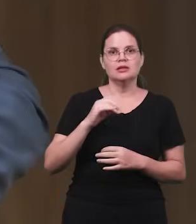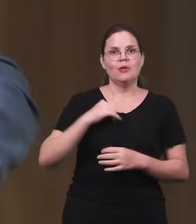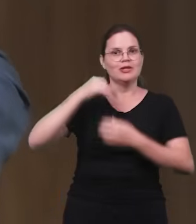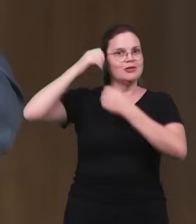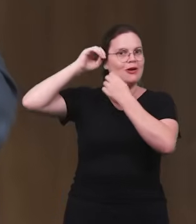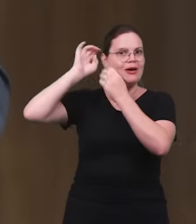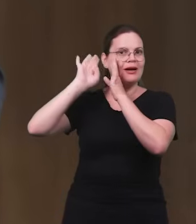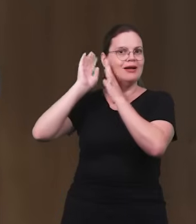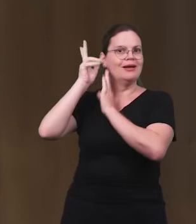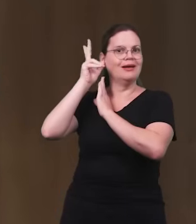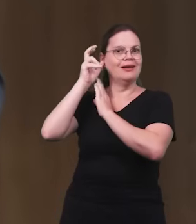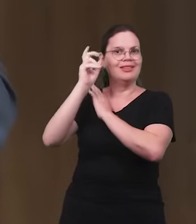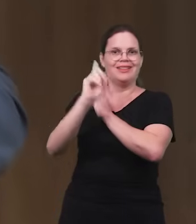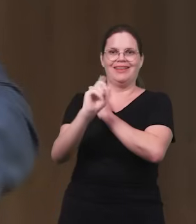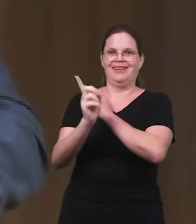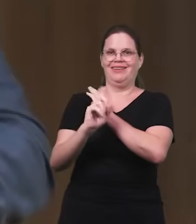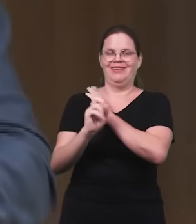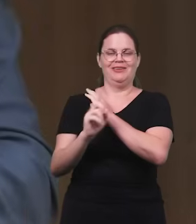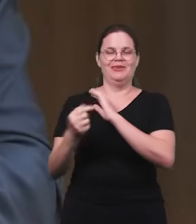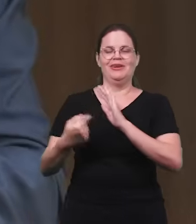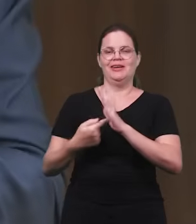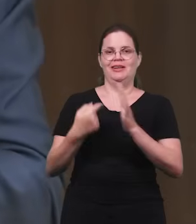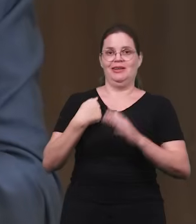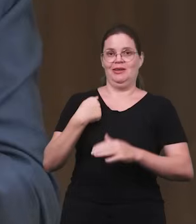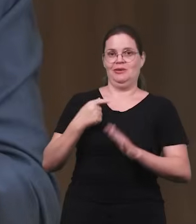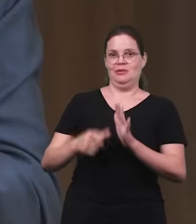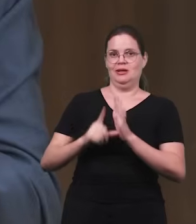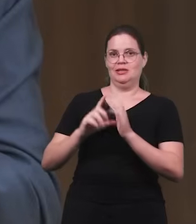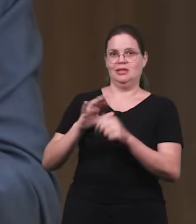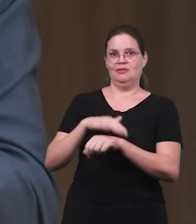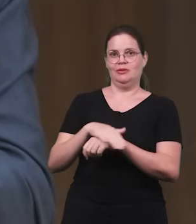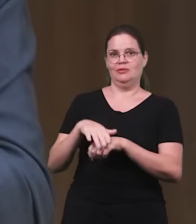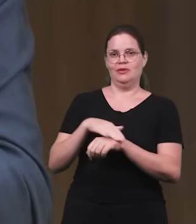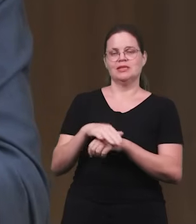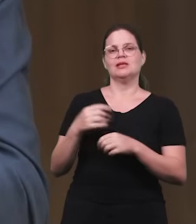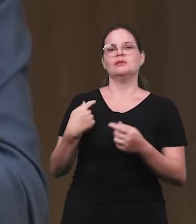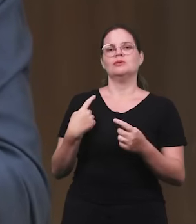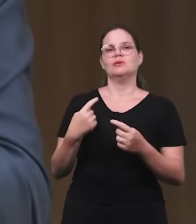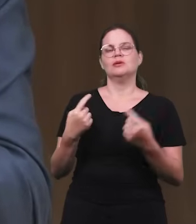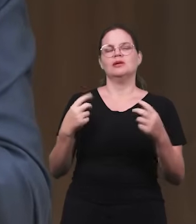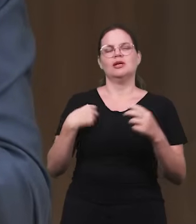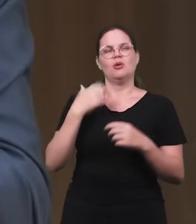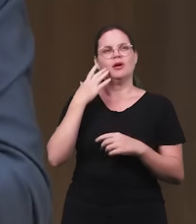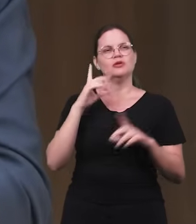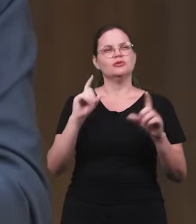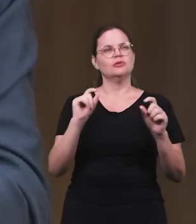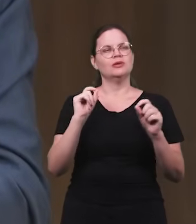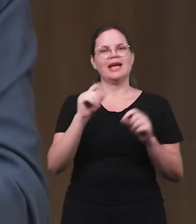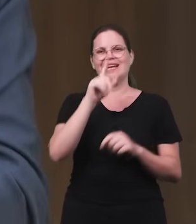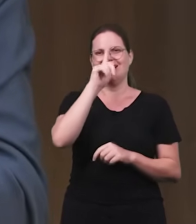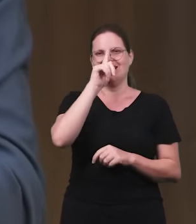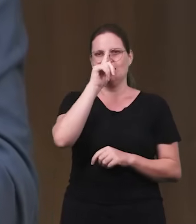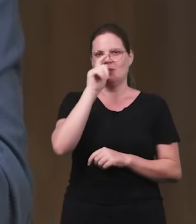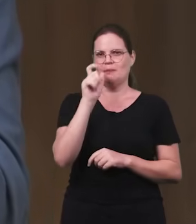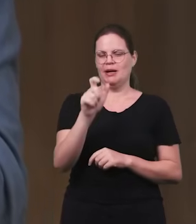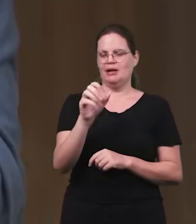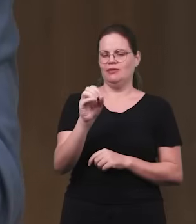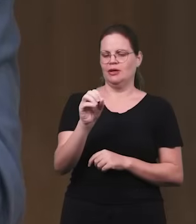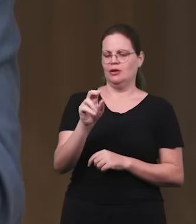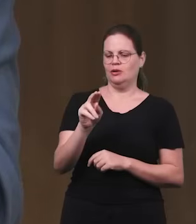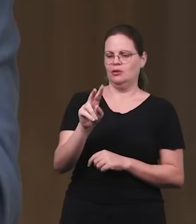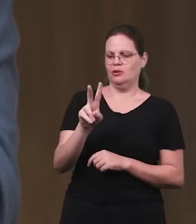questão do aparelho auditivo. A gente estava conversando, quer dizer, no grego, se eu não me engano, a